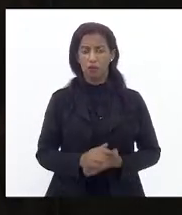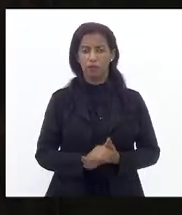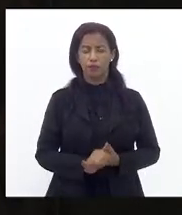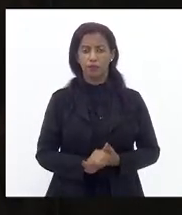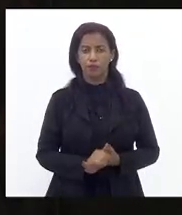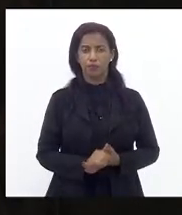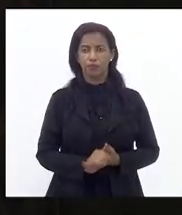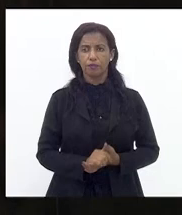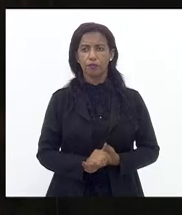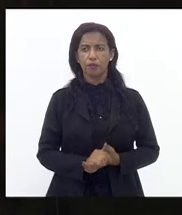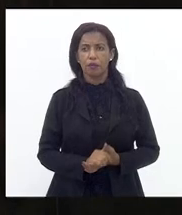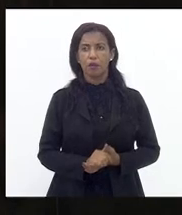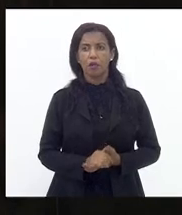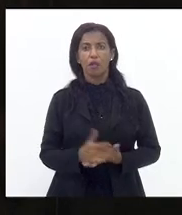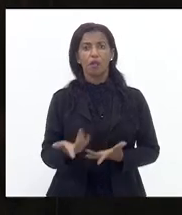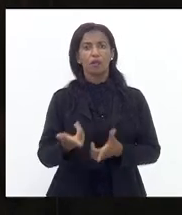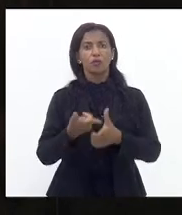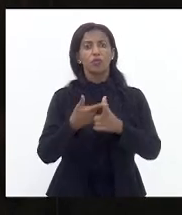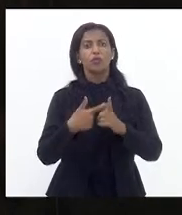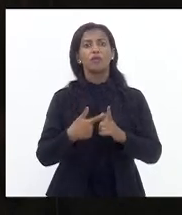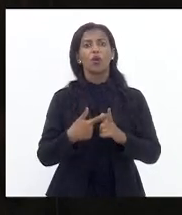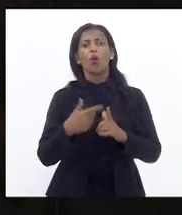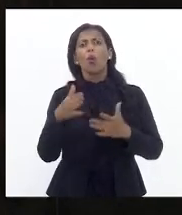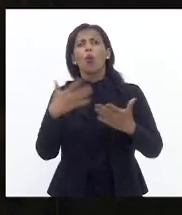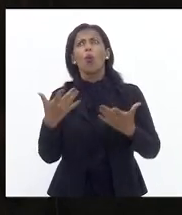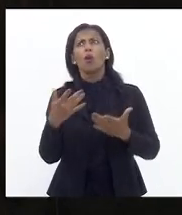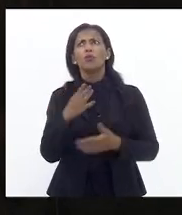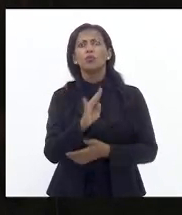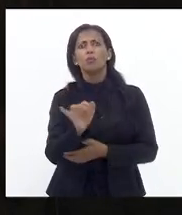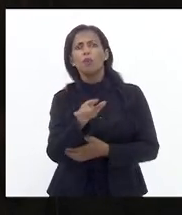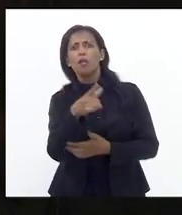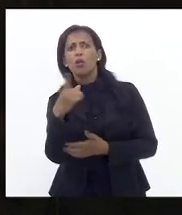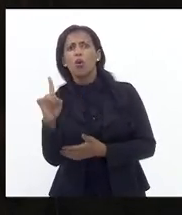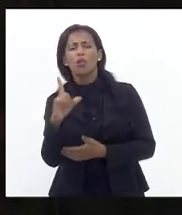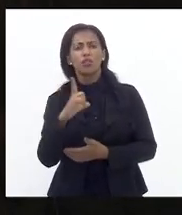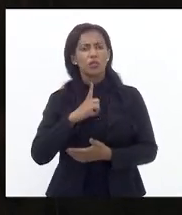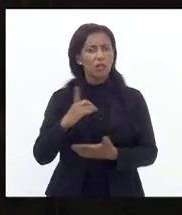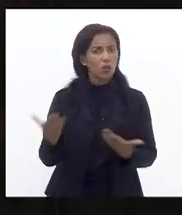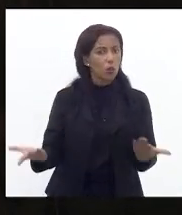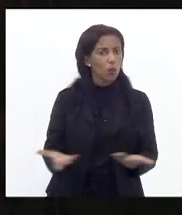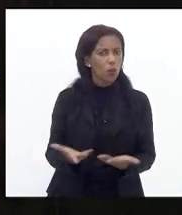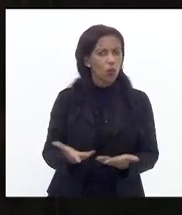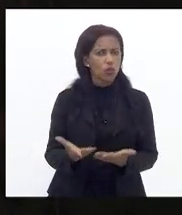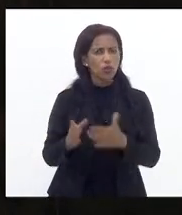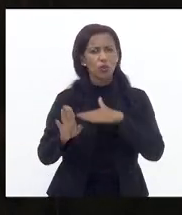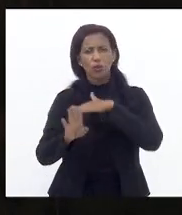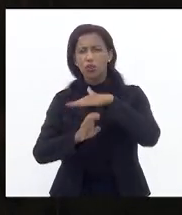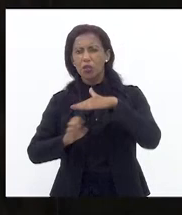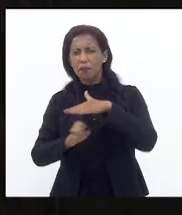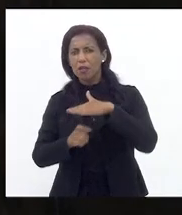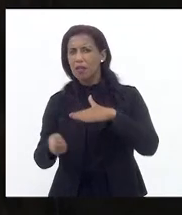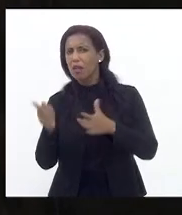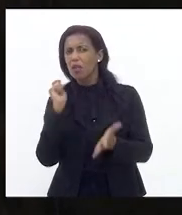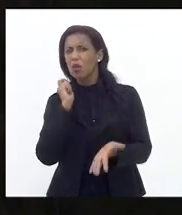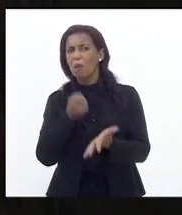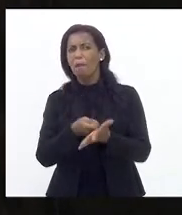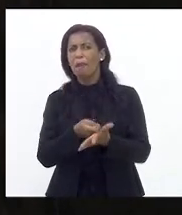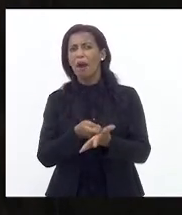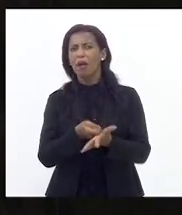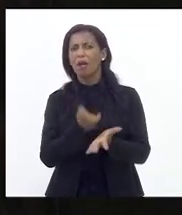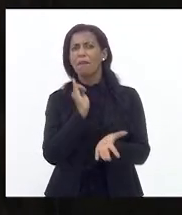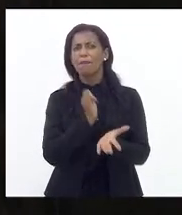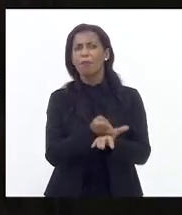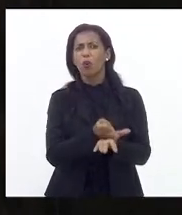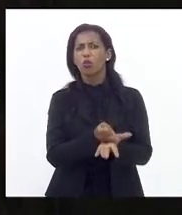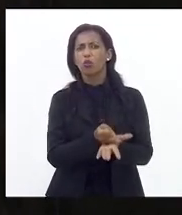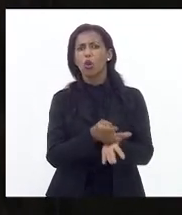todos os grandes criadores do Estado quantos bilhões nós temos hoje Bom dia empresário que não pagam seus impostos nós pagamos